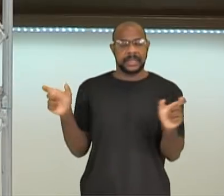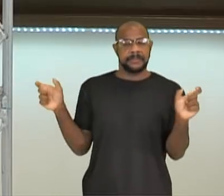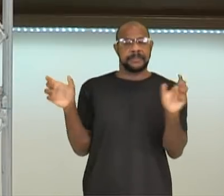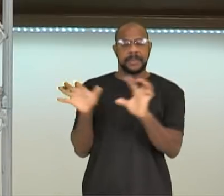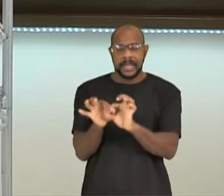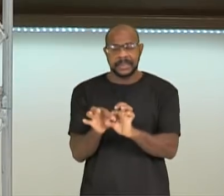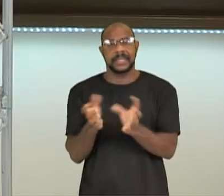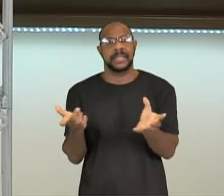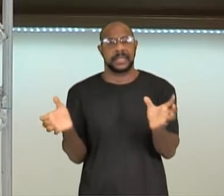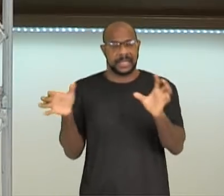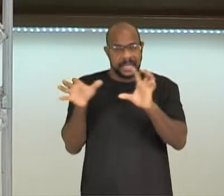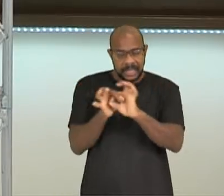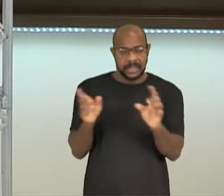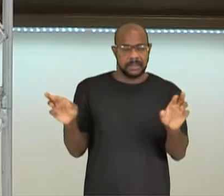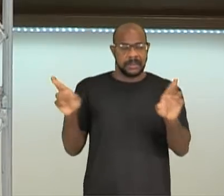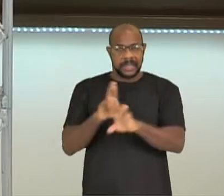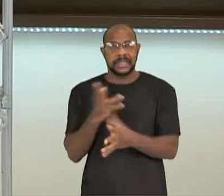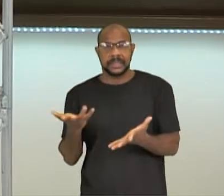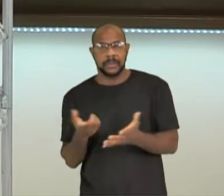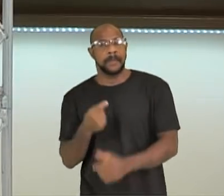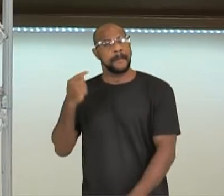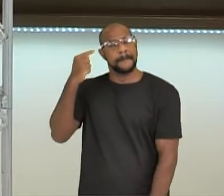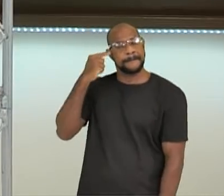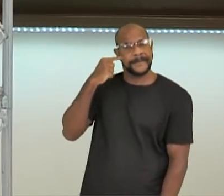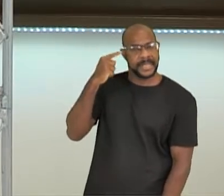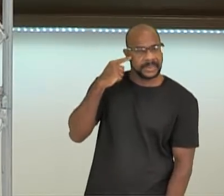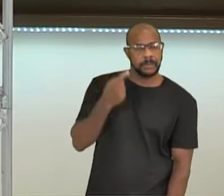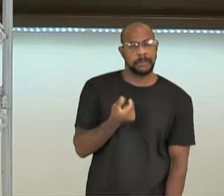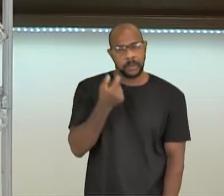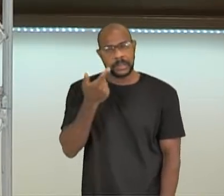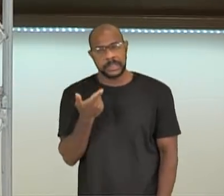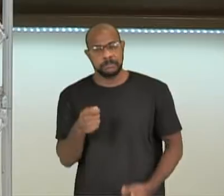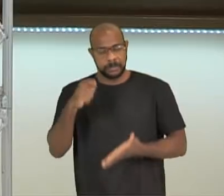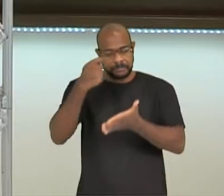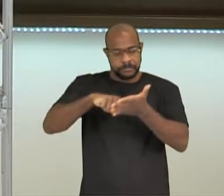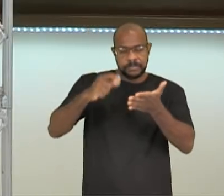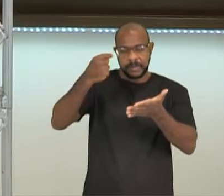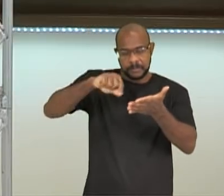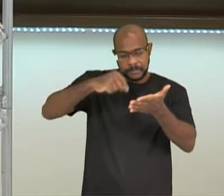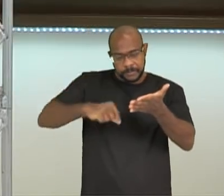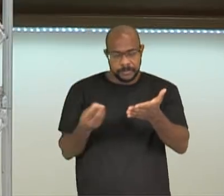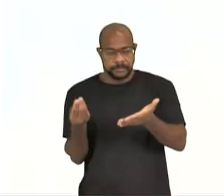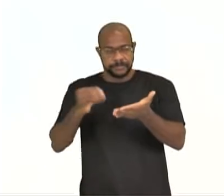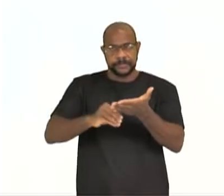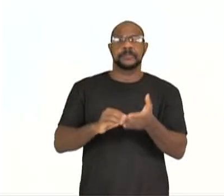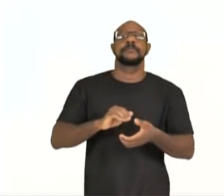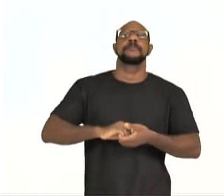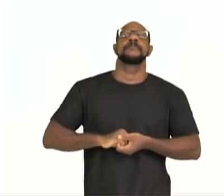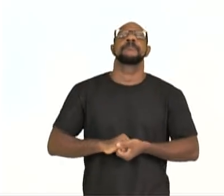aí um pouquinho e aí nós já vamos voltar aqui para conversar mais sobre esse problema.